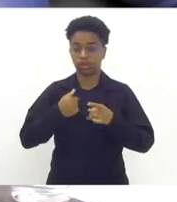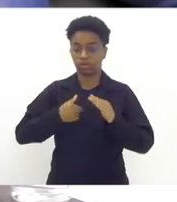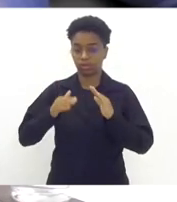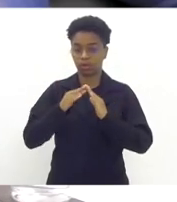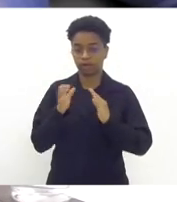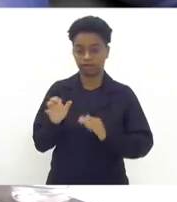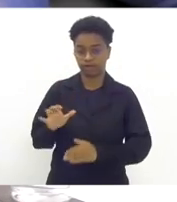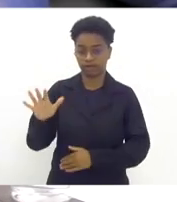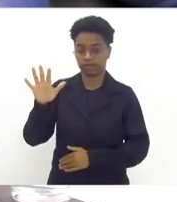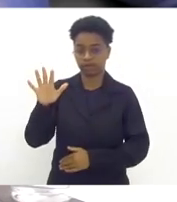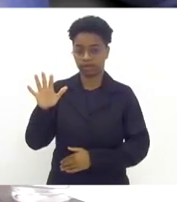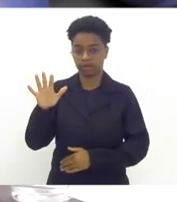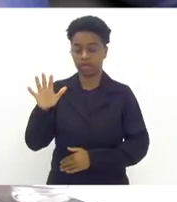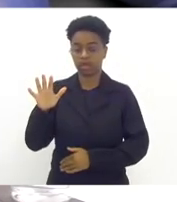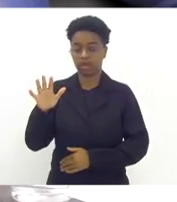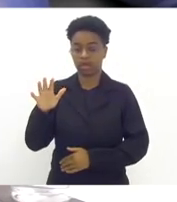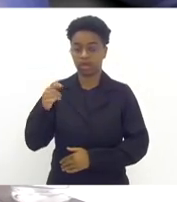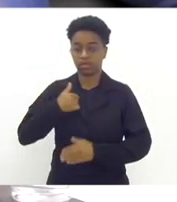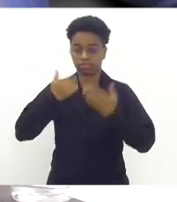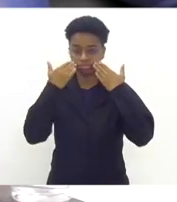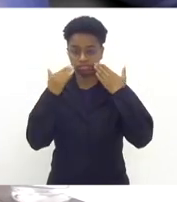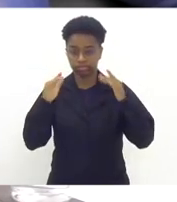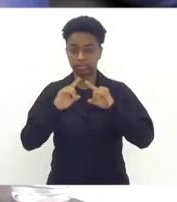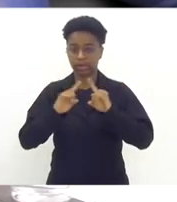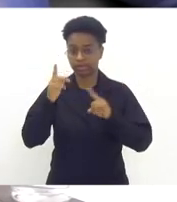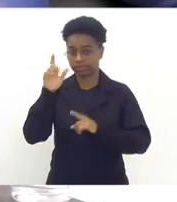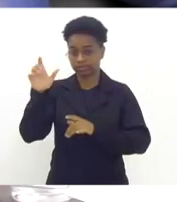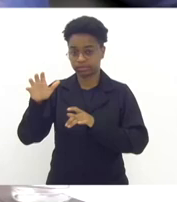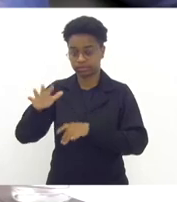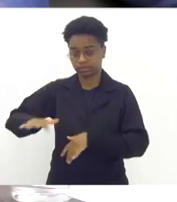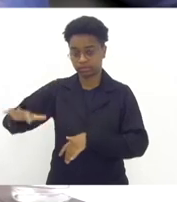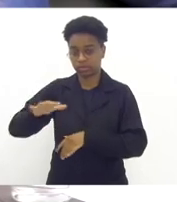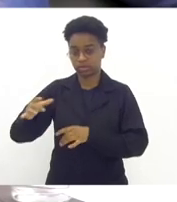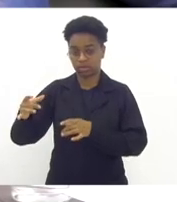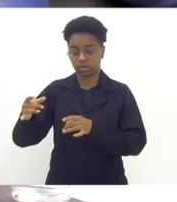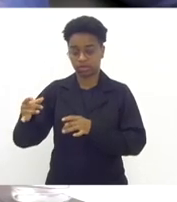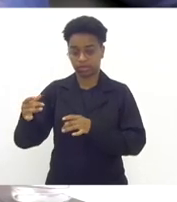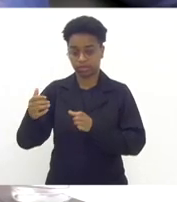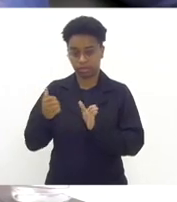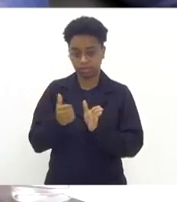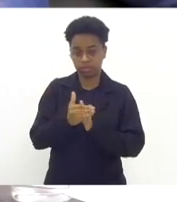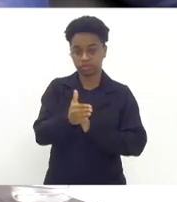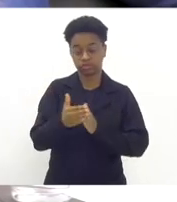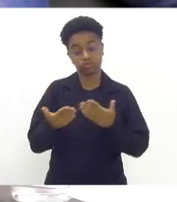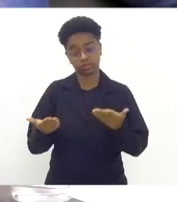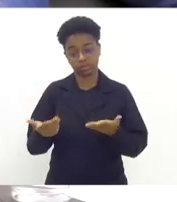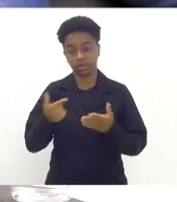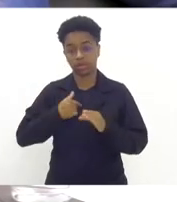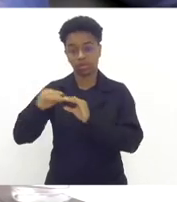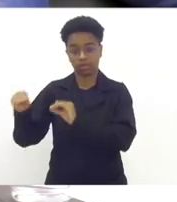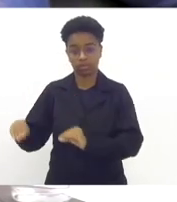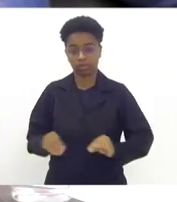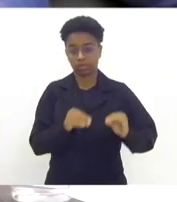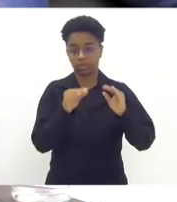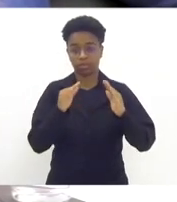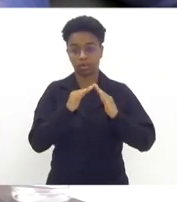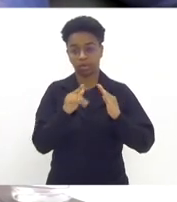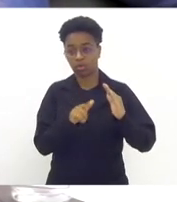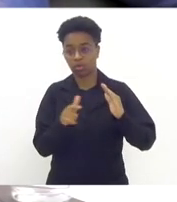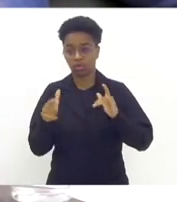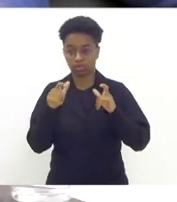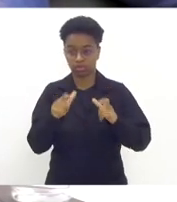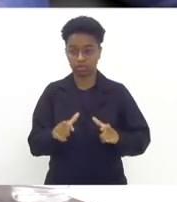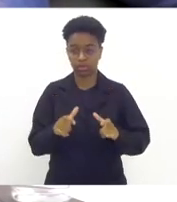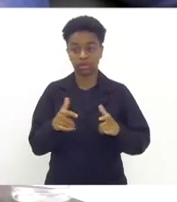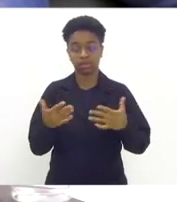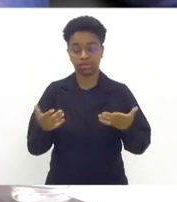expus, fui expulso e automaticamente fiquei residente no CEFAP, automaticamente fui desligado e